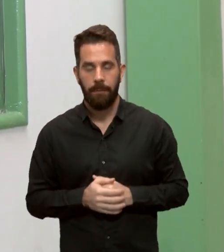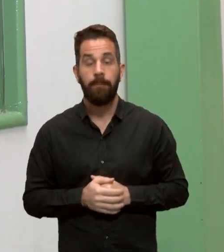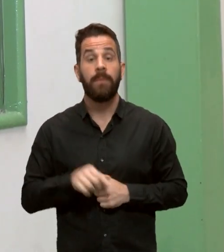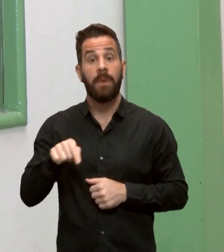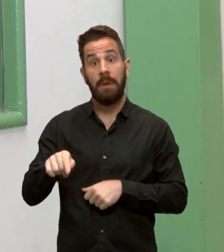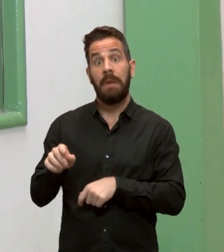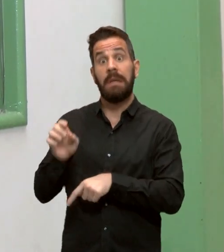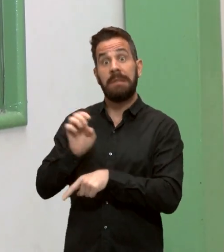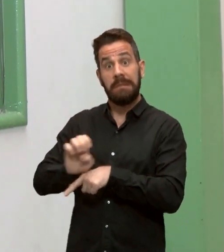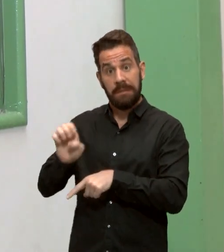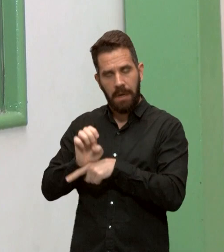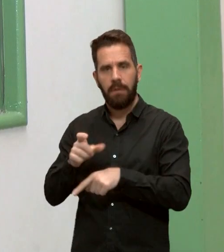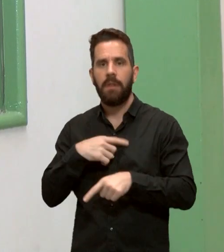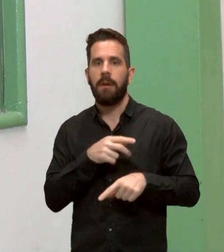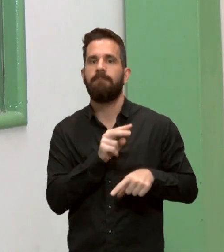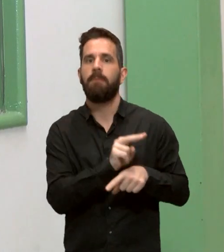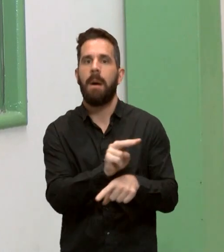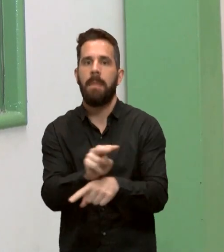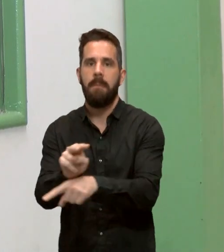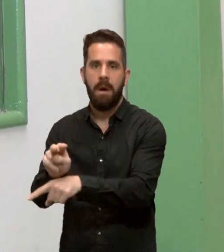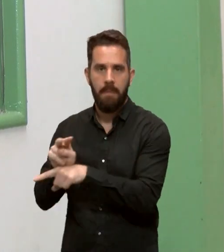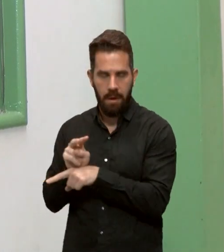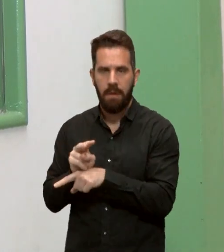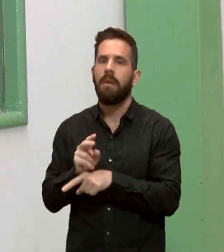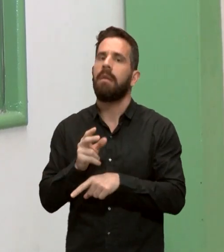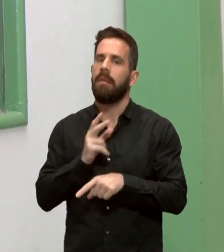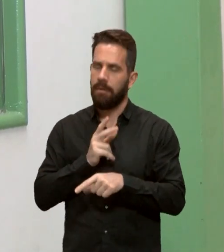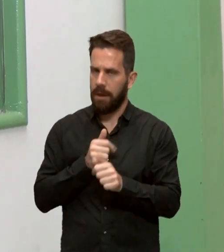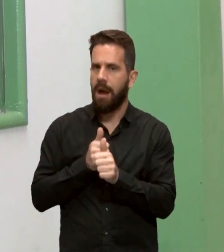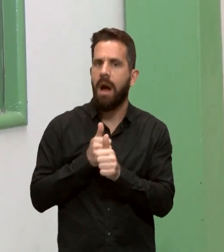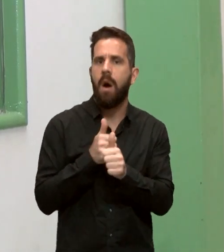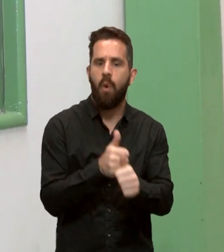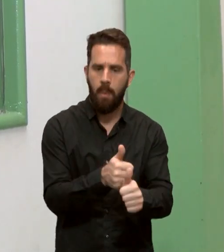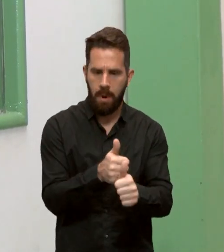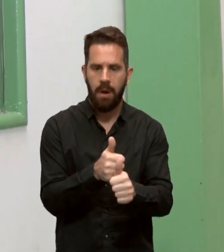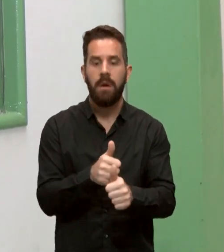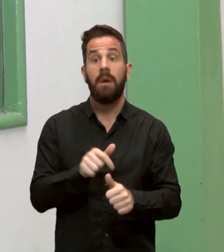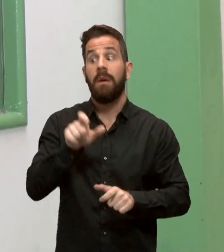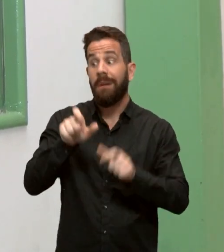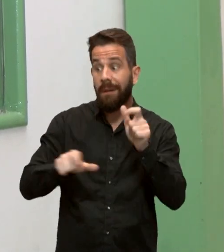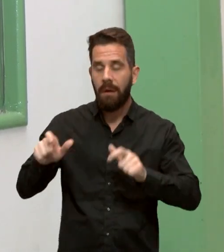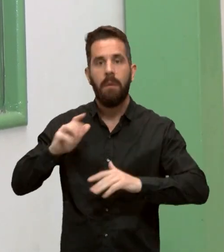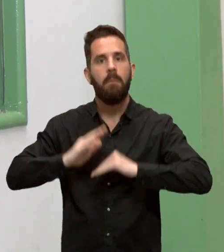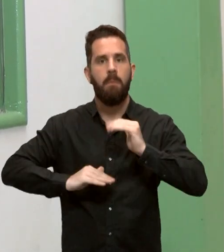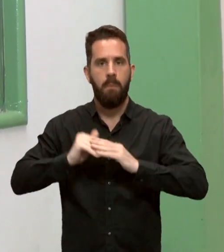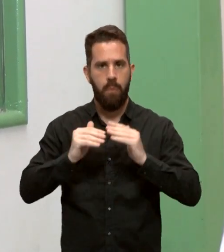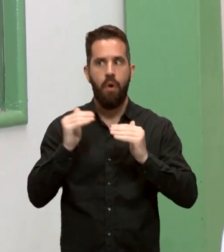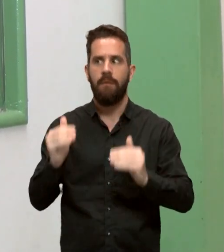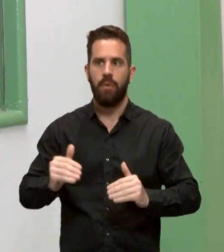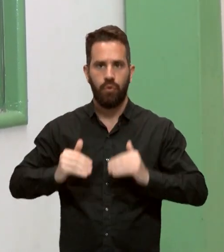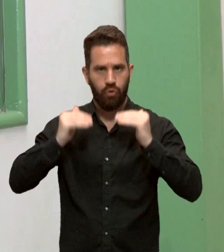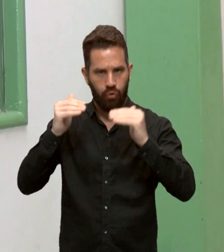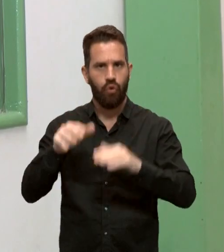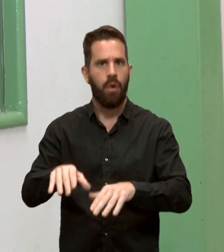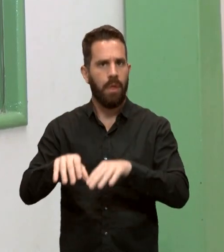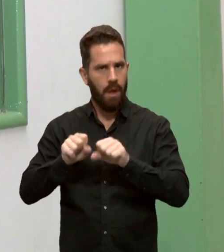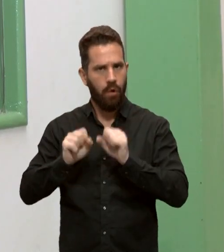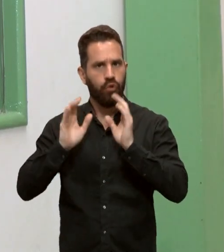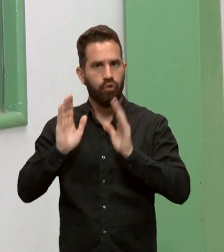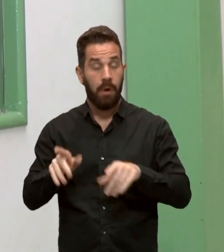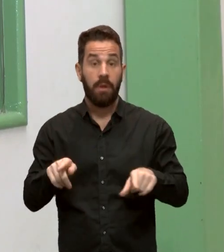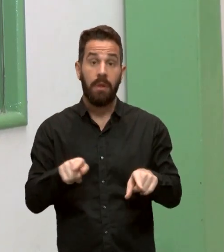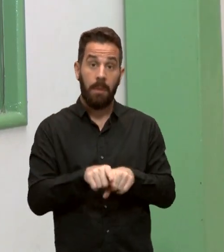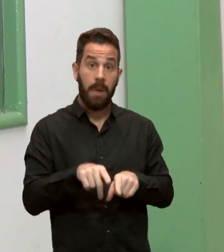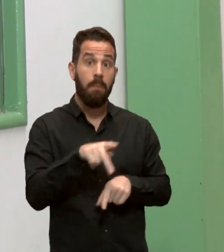tanto pelos supervisores das próprias sessões, que são todos profissionais de nível superior, como também pelos próprios professores da